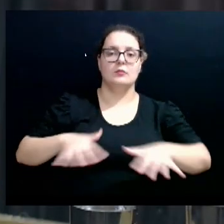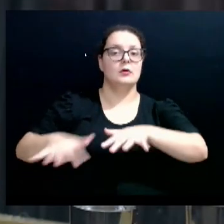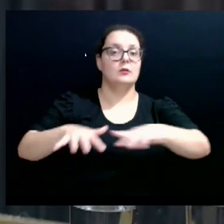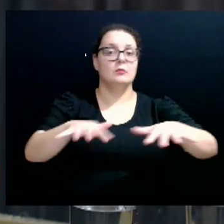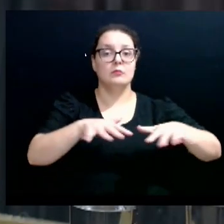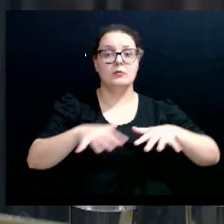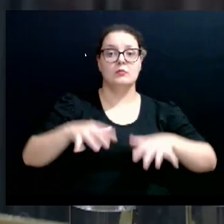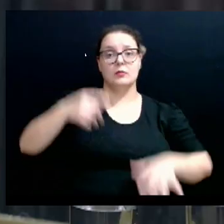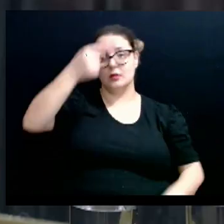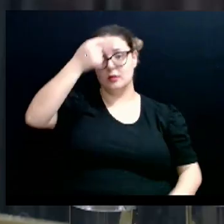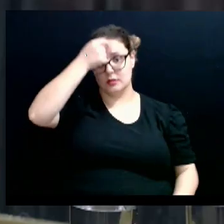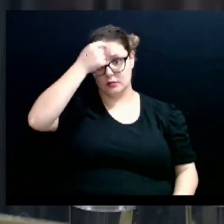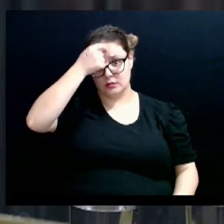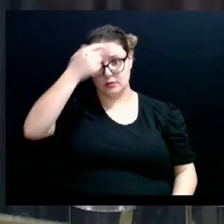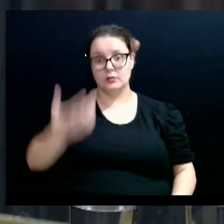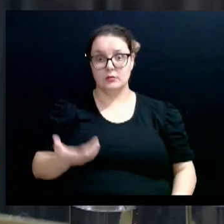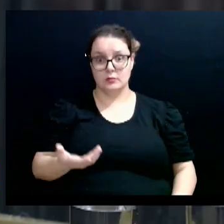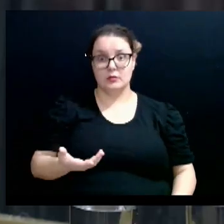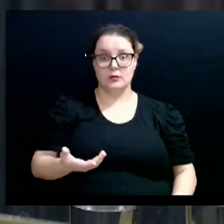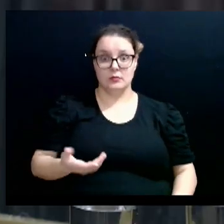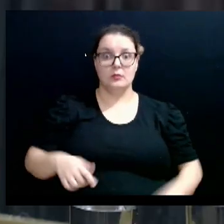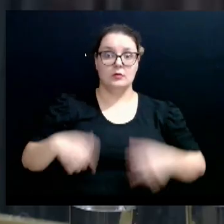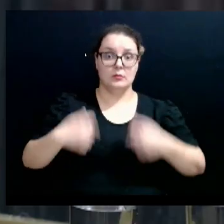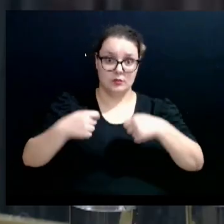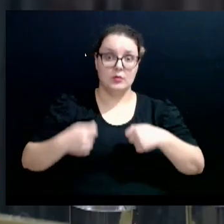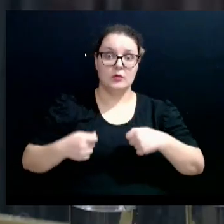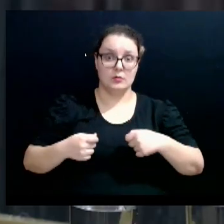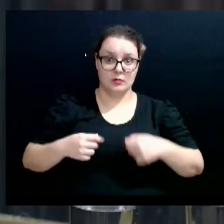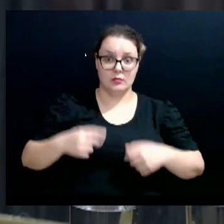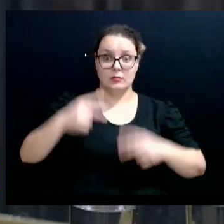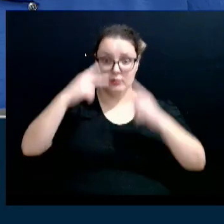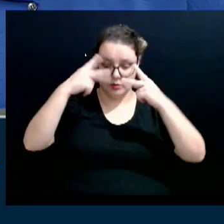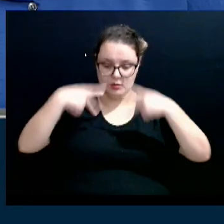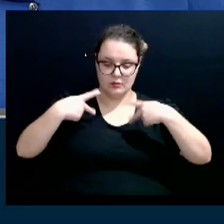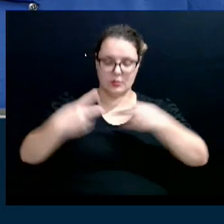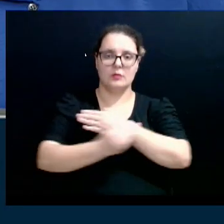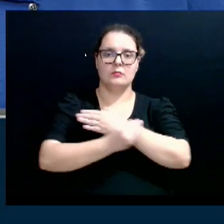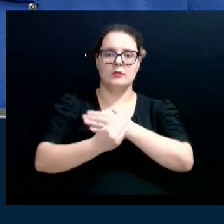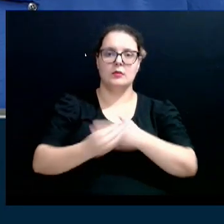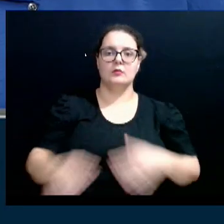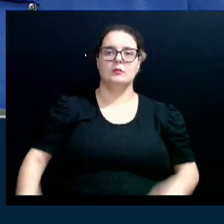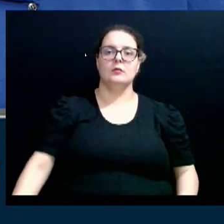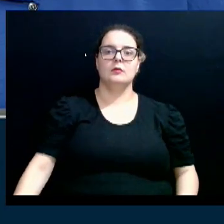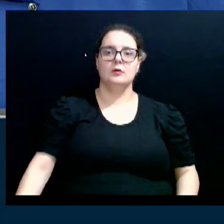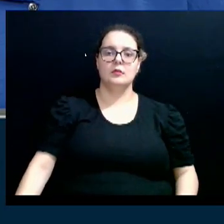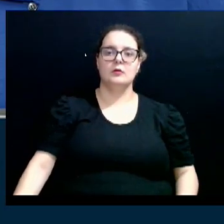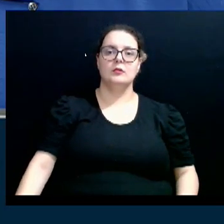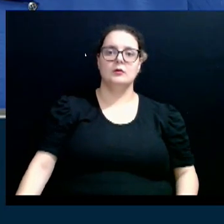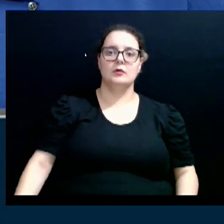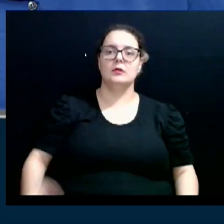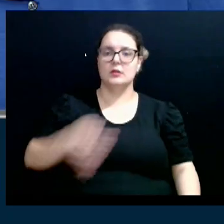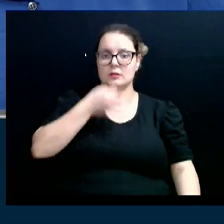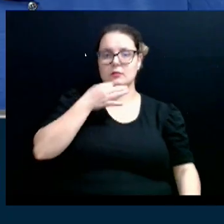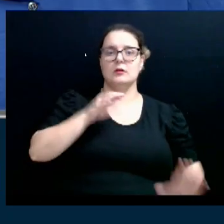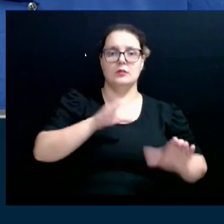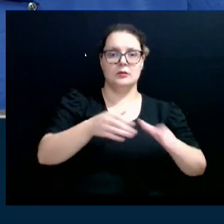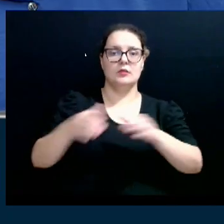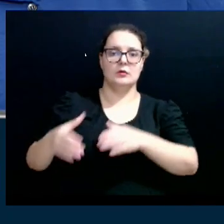consciência de que precisa desse autocuidado, né. Excelente. Então nesses grupos a gente também trabalha